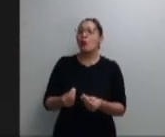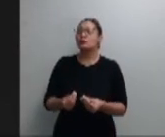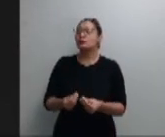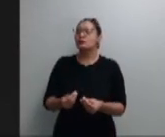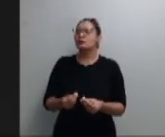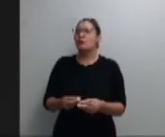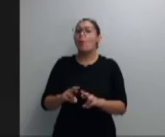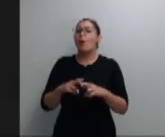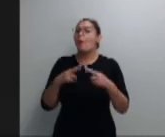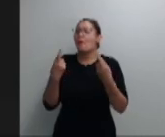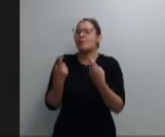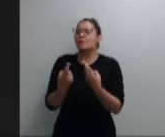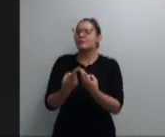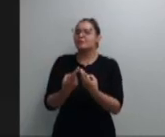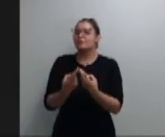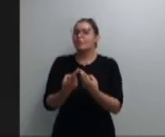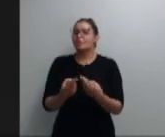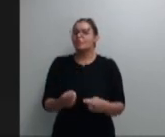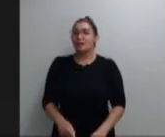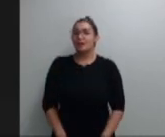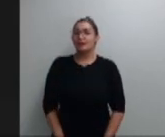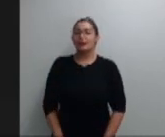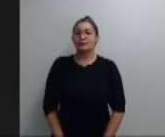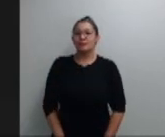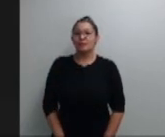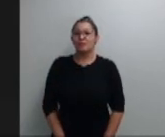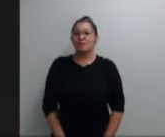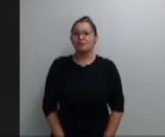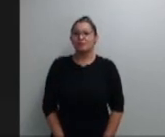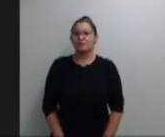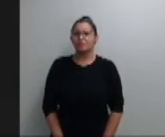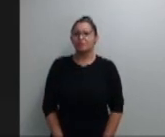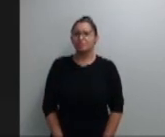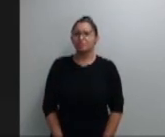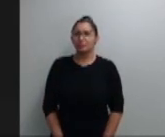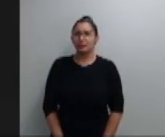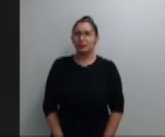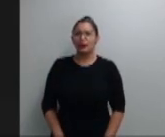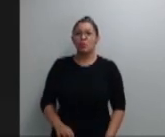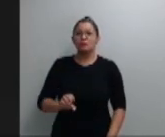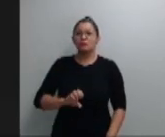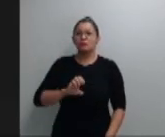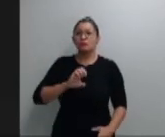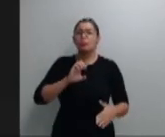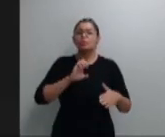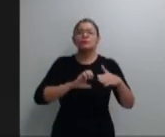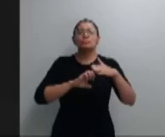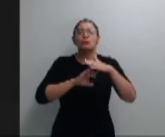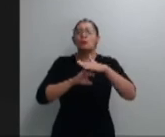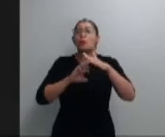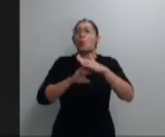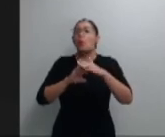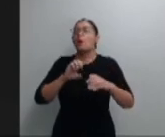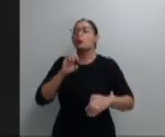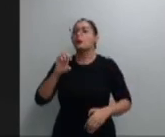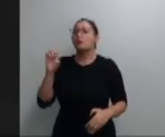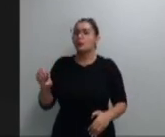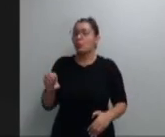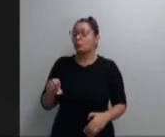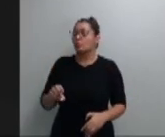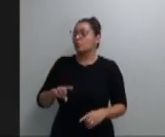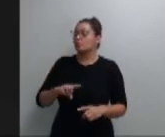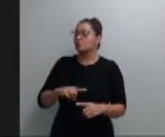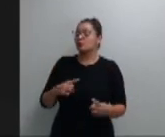realizada e proceder alteração contratual alteração do estatuto da empresa aqui nós estamos tratando direito concorrencial